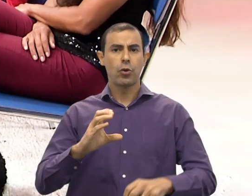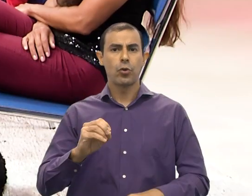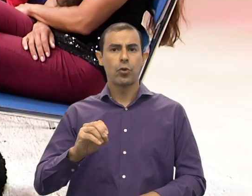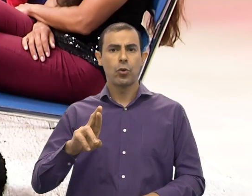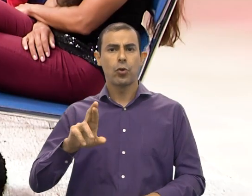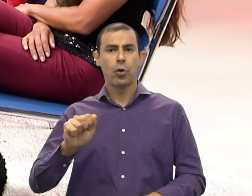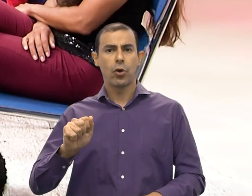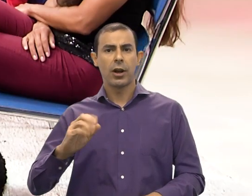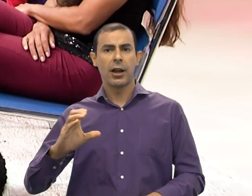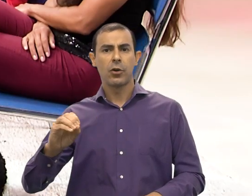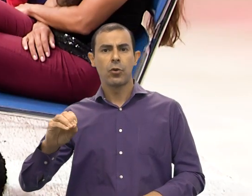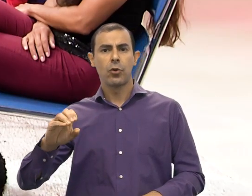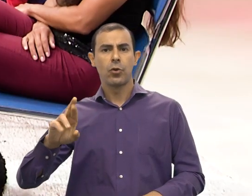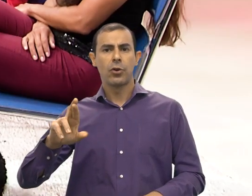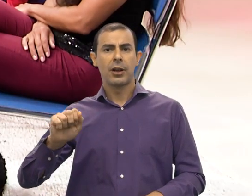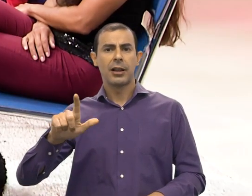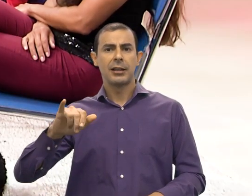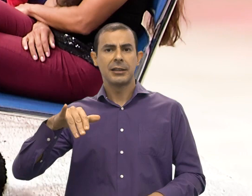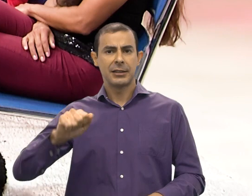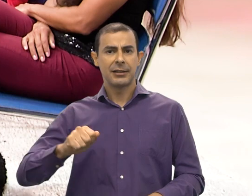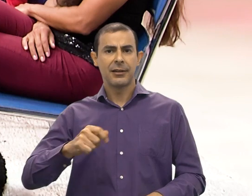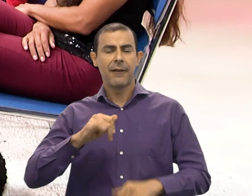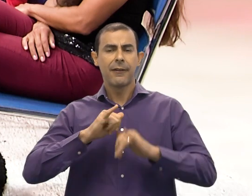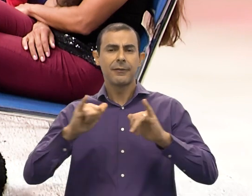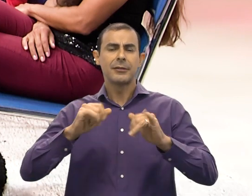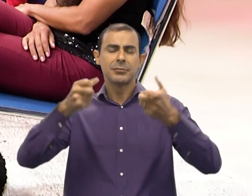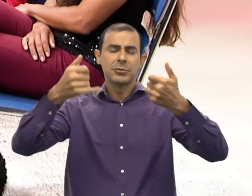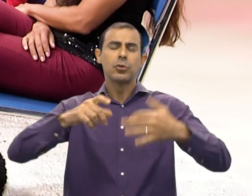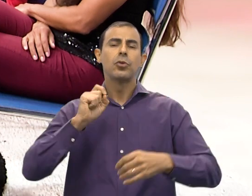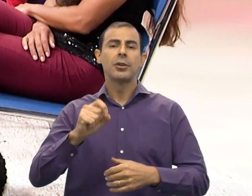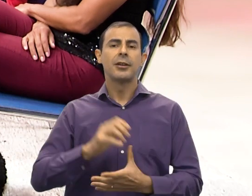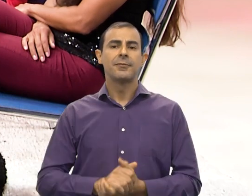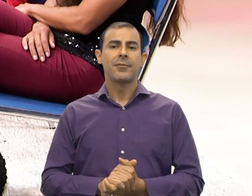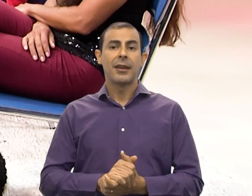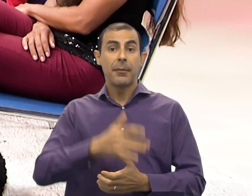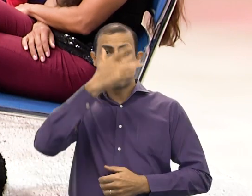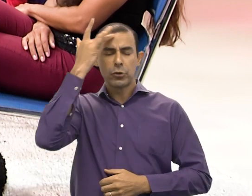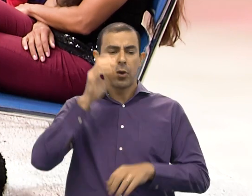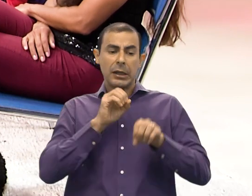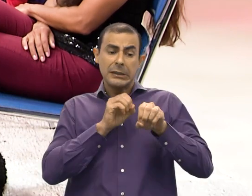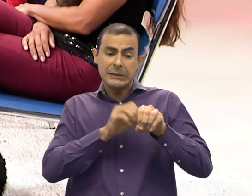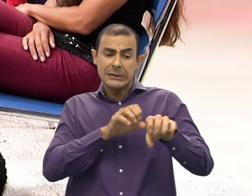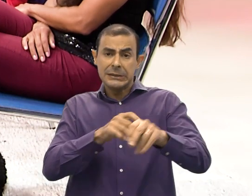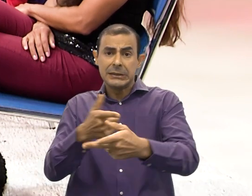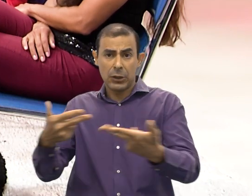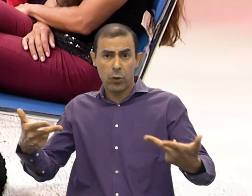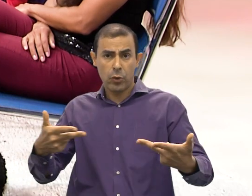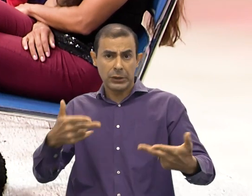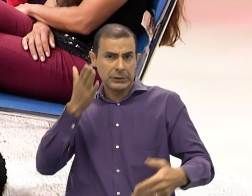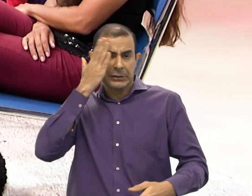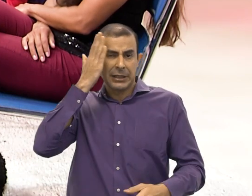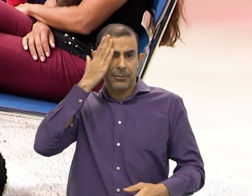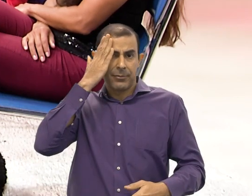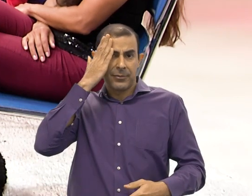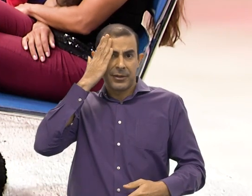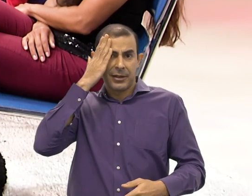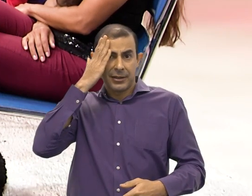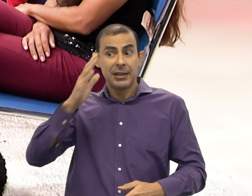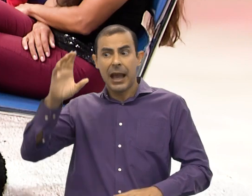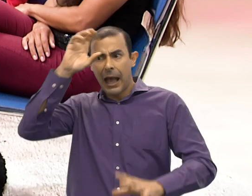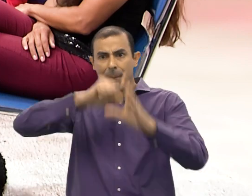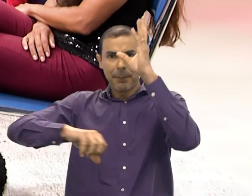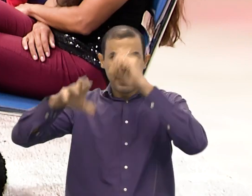professor ensina o que sabe e aprende com quem ensina. Então eu acredito ao longo desse caminho que os melhores professores da vida são a